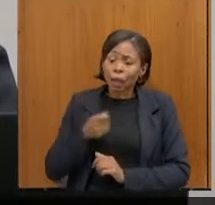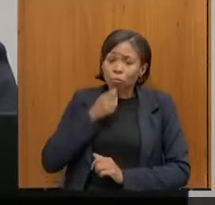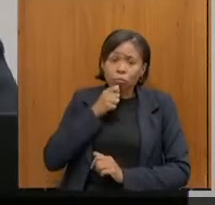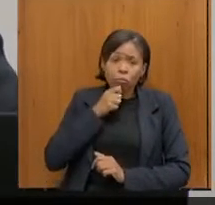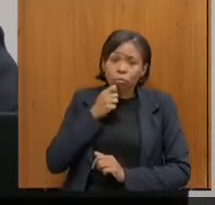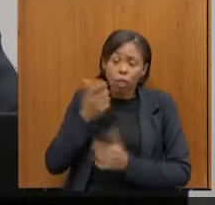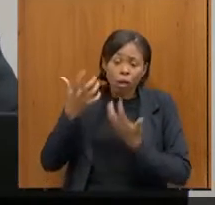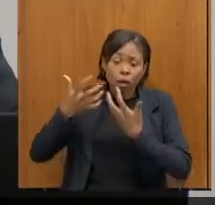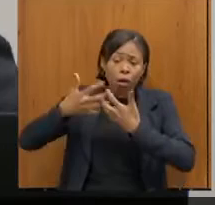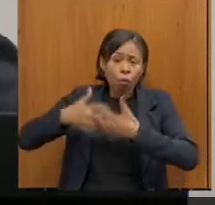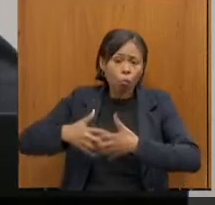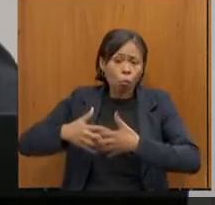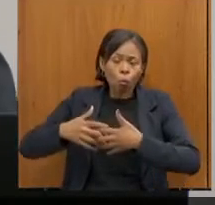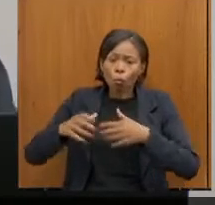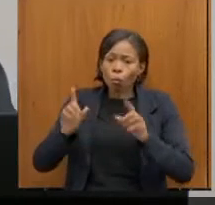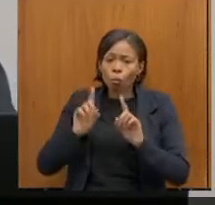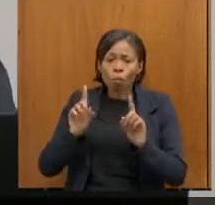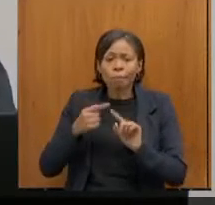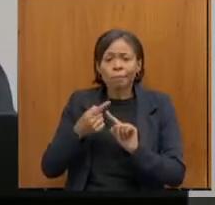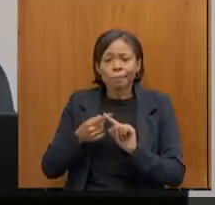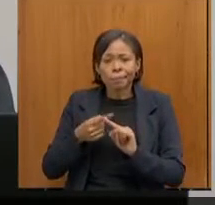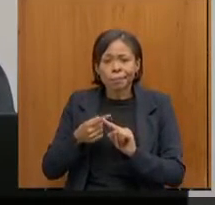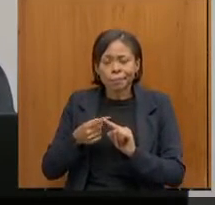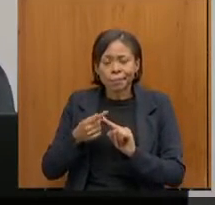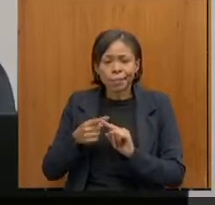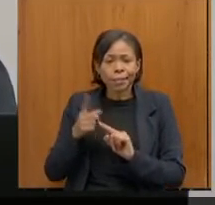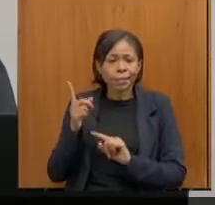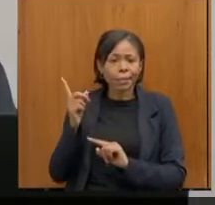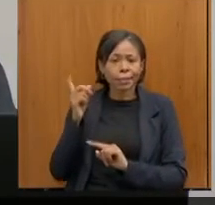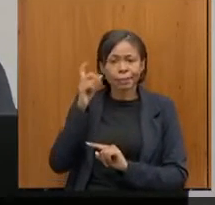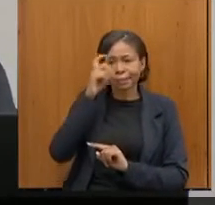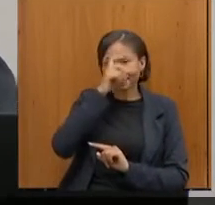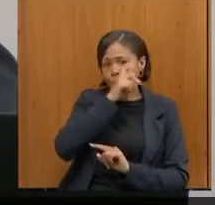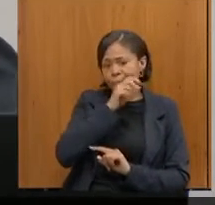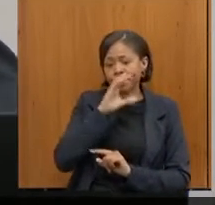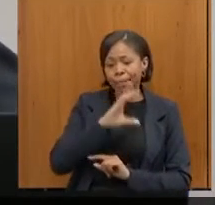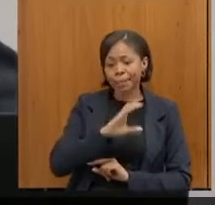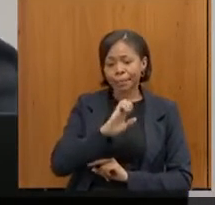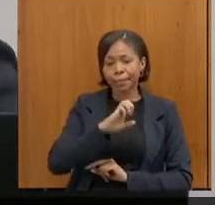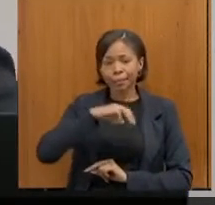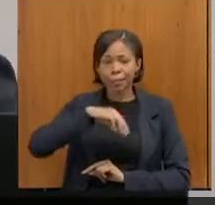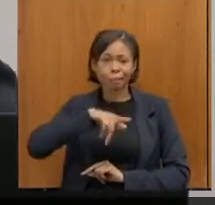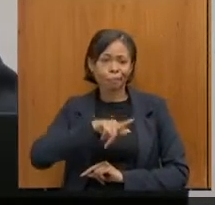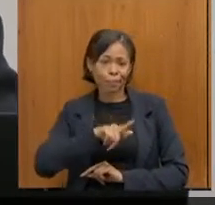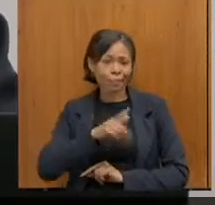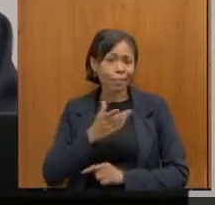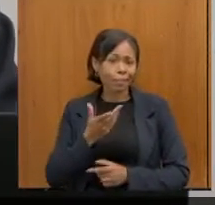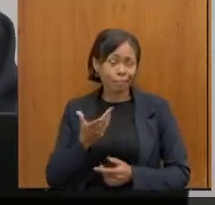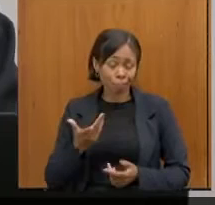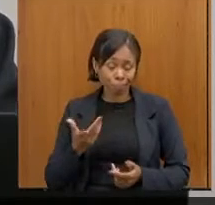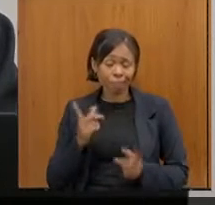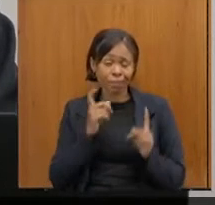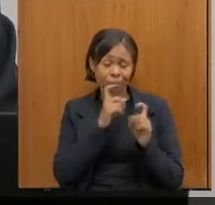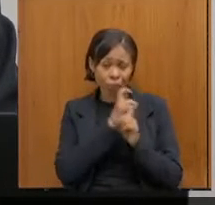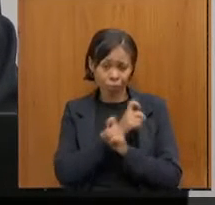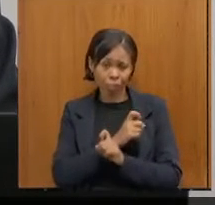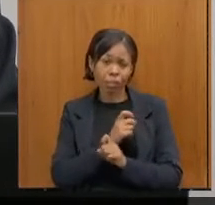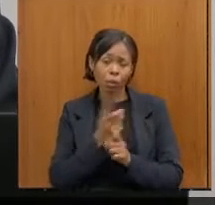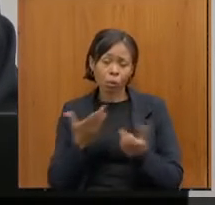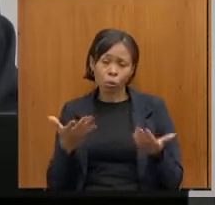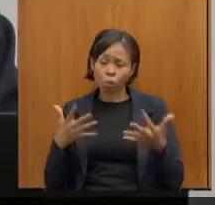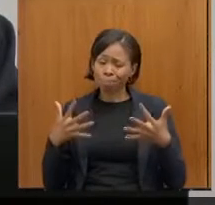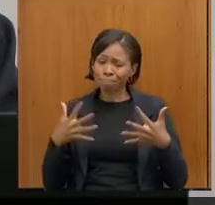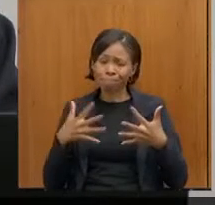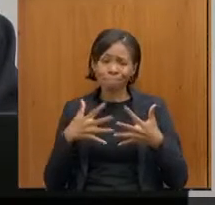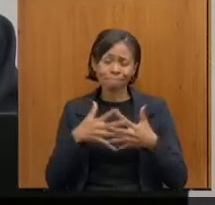dificuldade na consolidação do relacionamento com a Cemig tudo mais eu acho que esse é um grande gargalo que nós